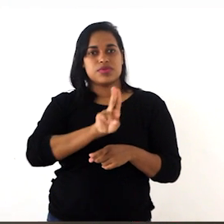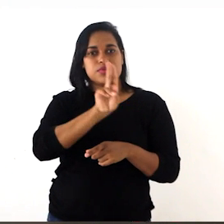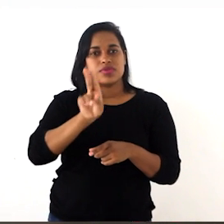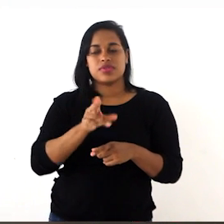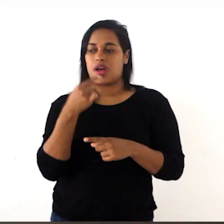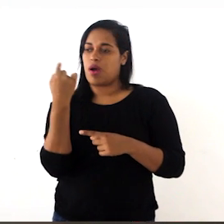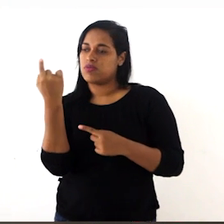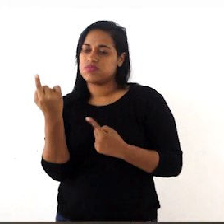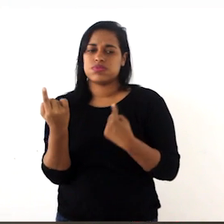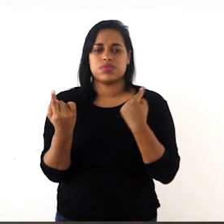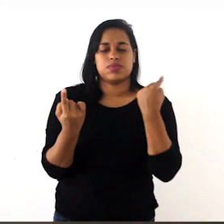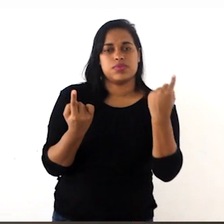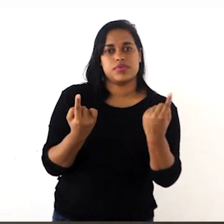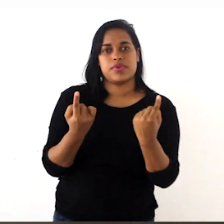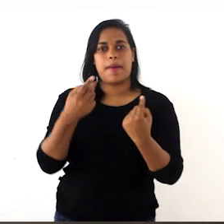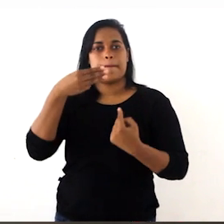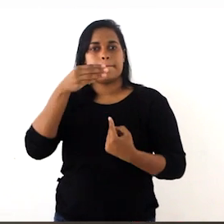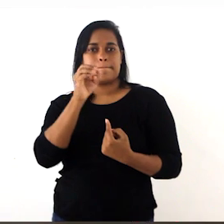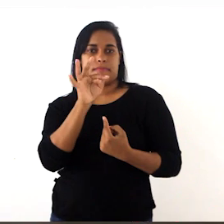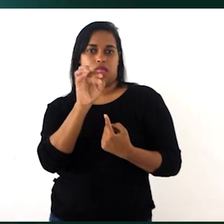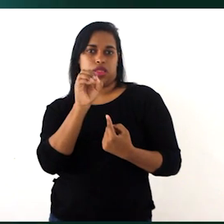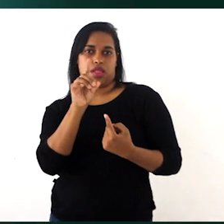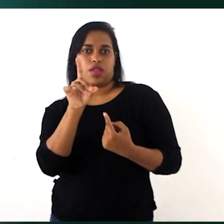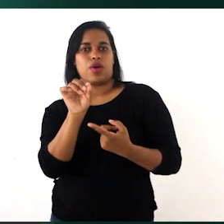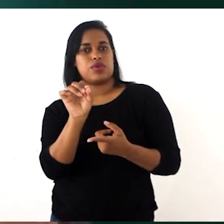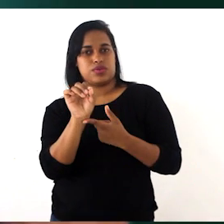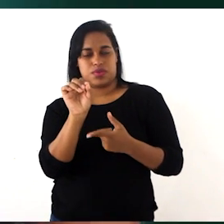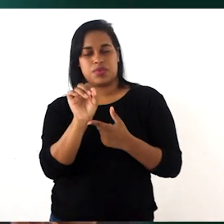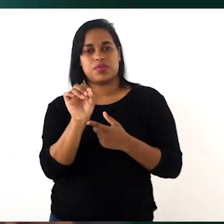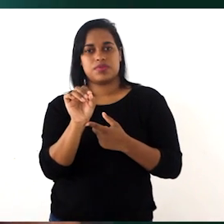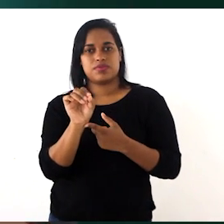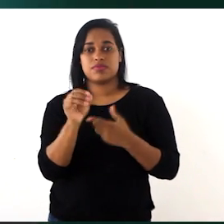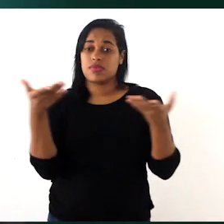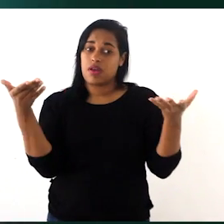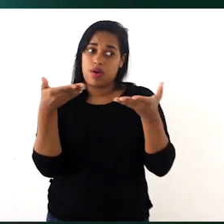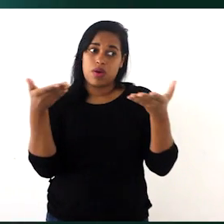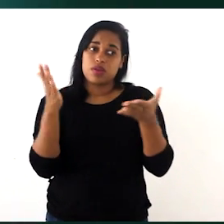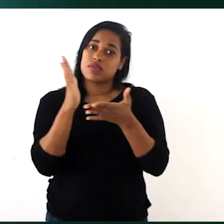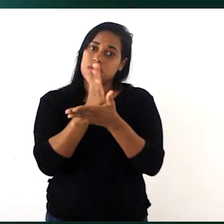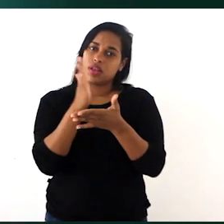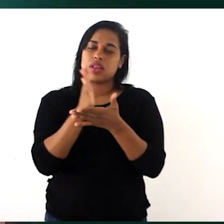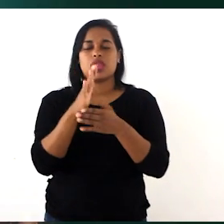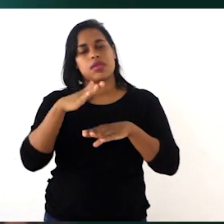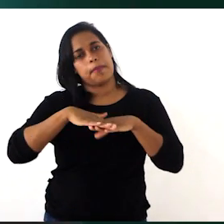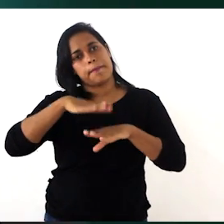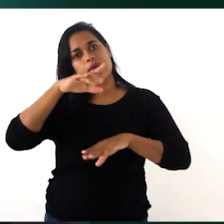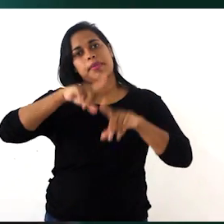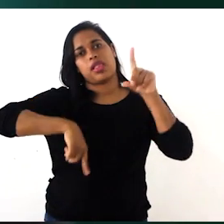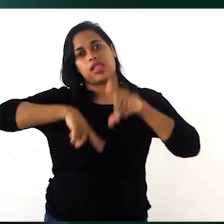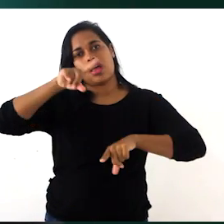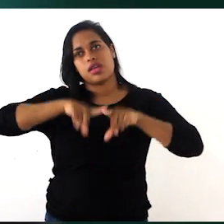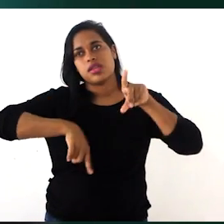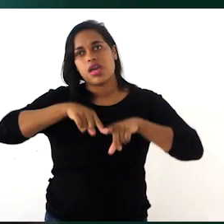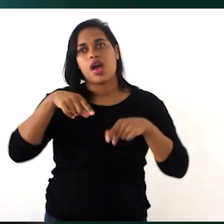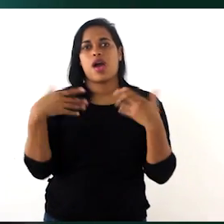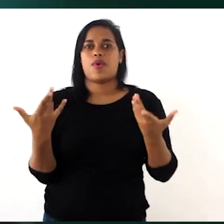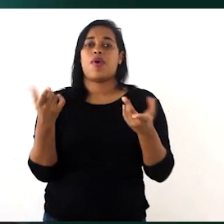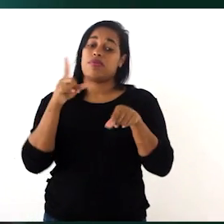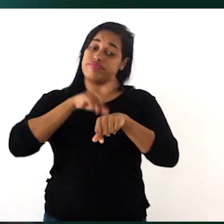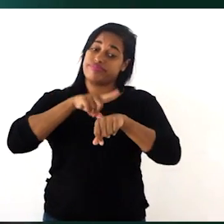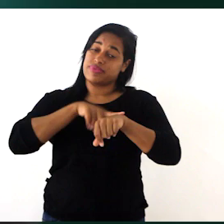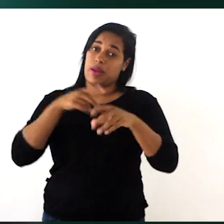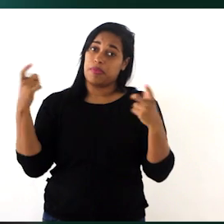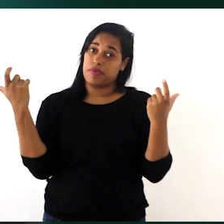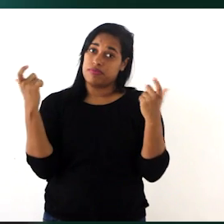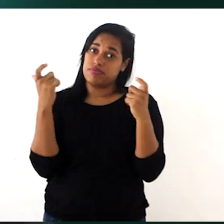por outro método. Bem, o caderno de estudo tem mais material, nosso tempo foi curto para